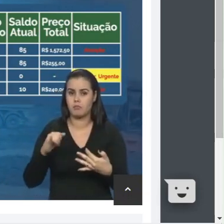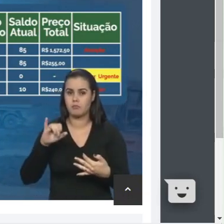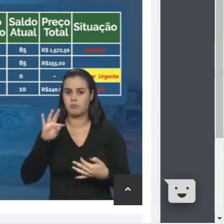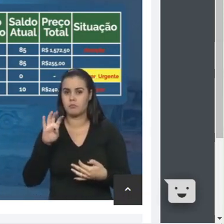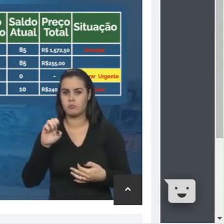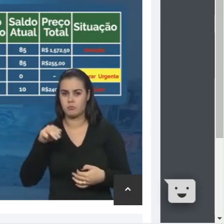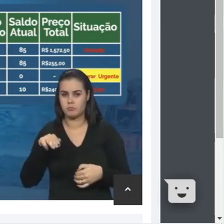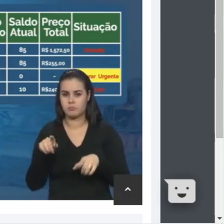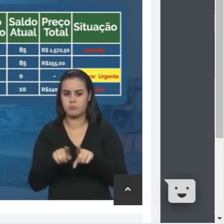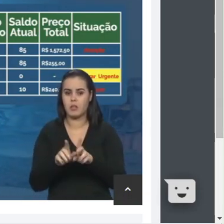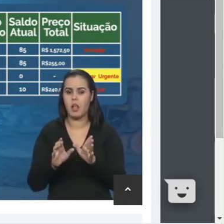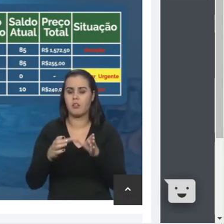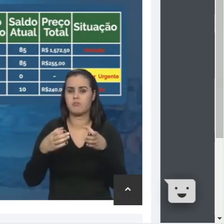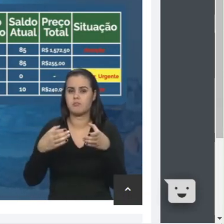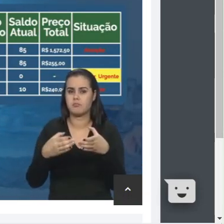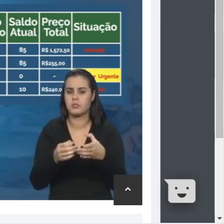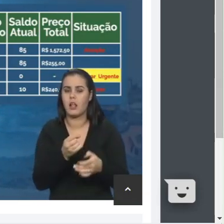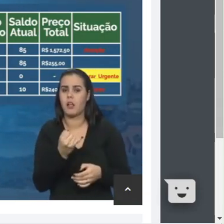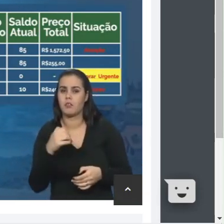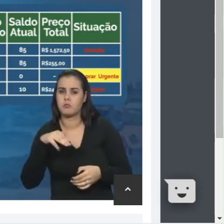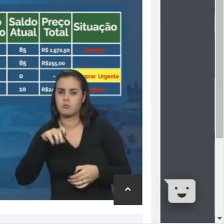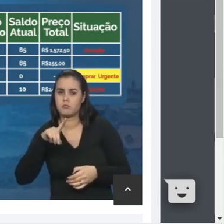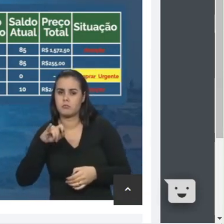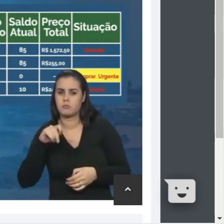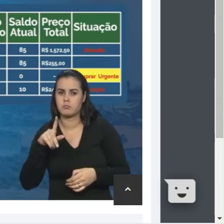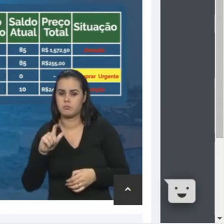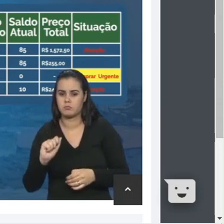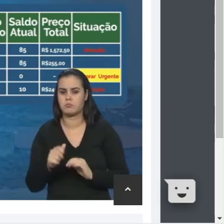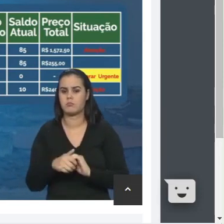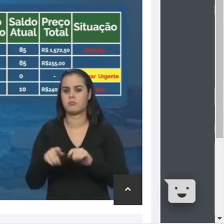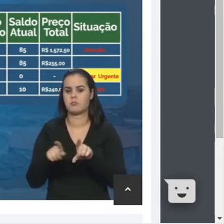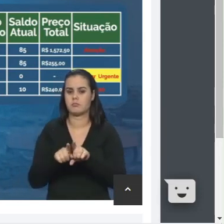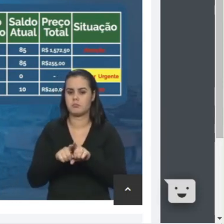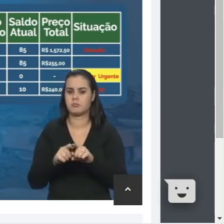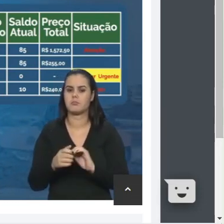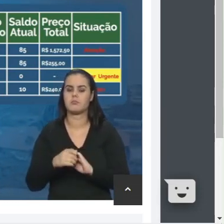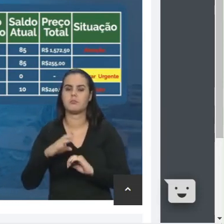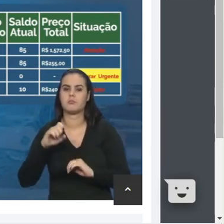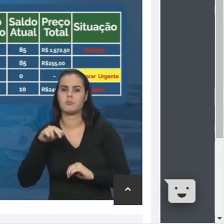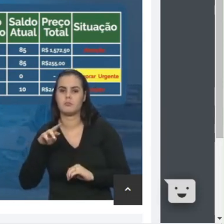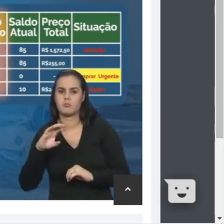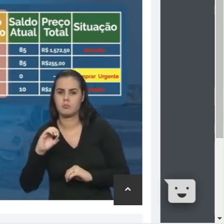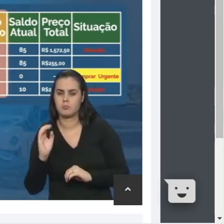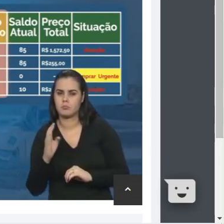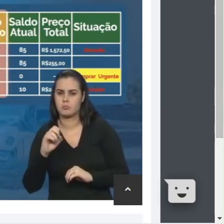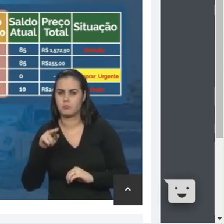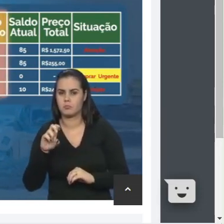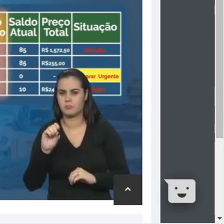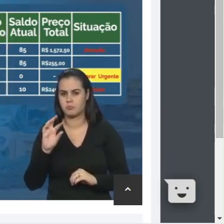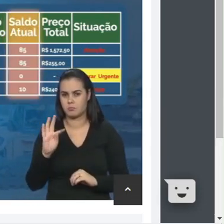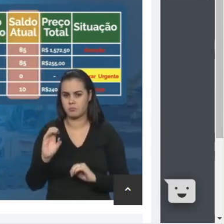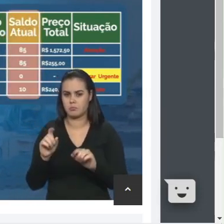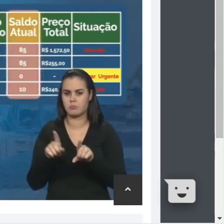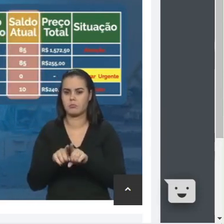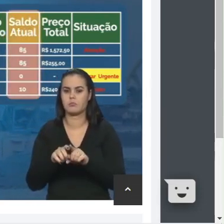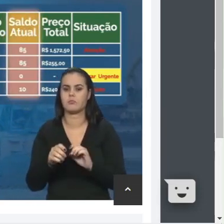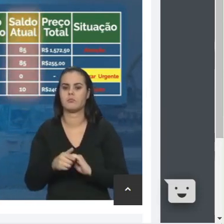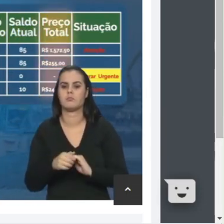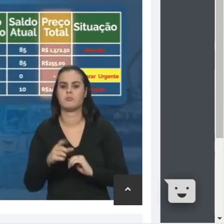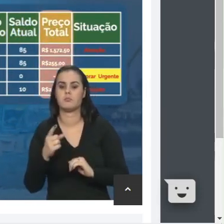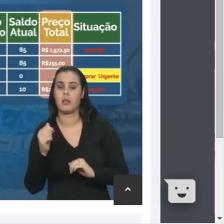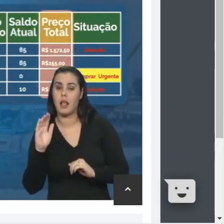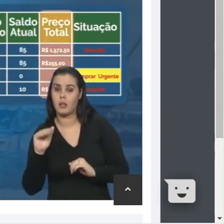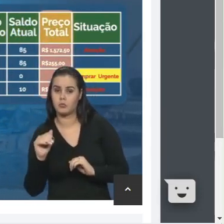categoria, unidade de medida, preço unitário, centro de custo para fins de pagamento, saldo mínimo e